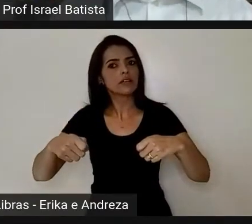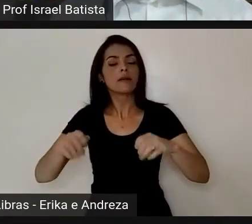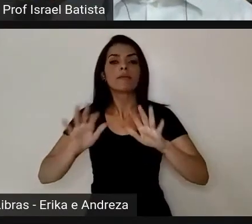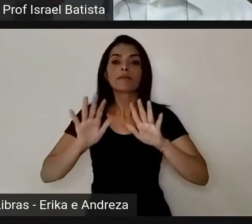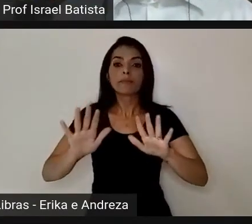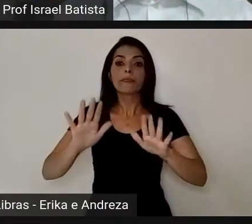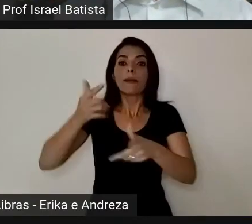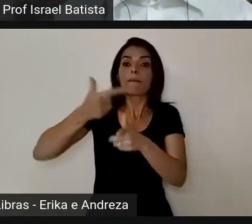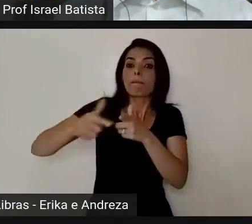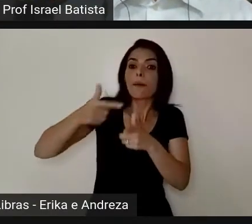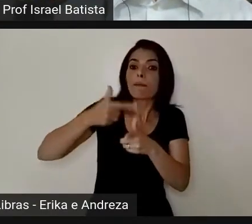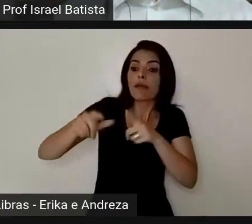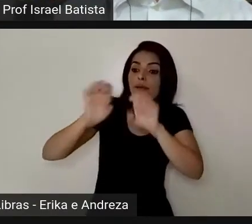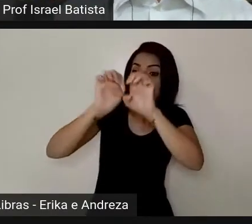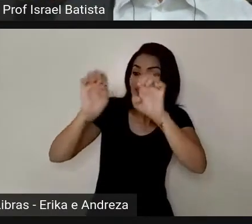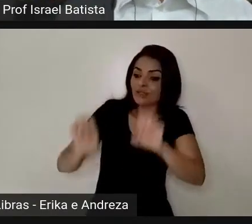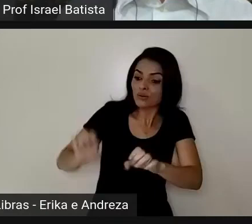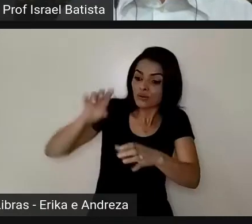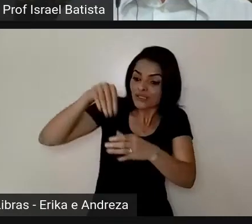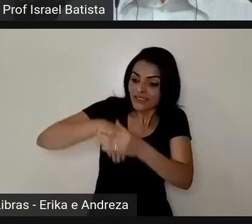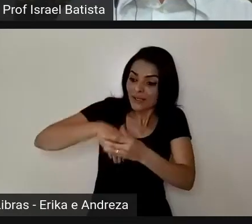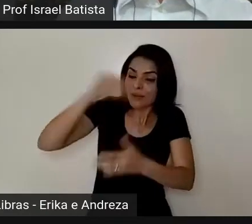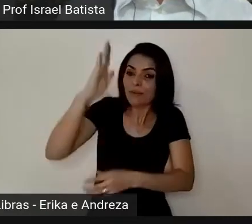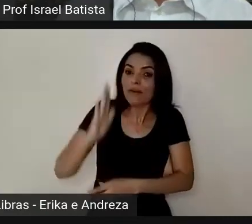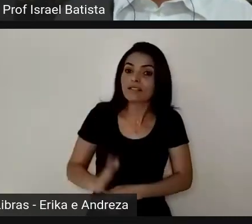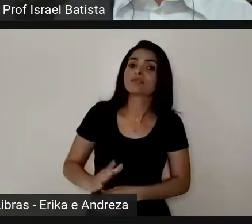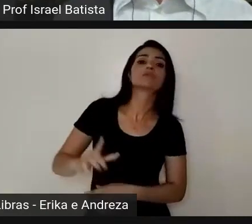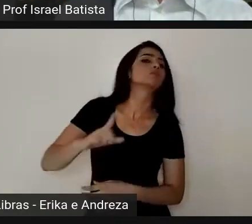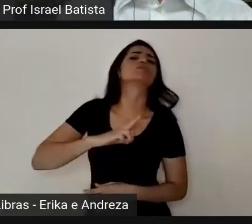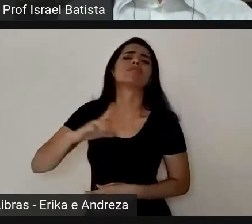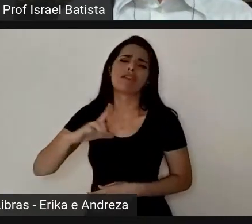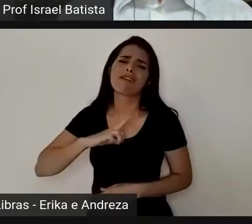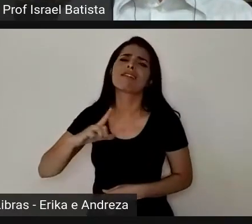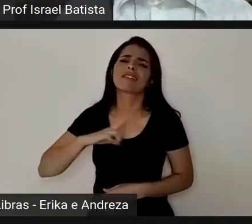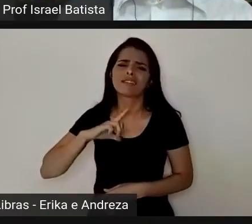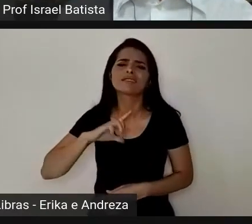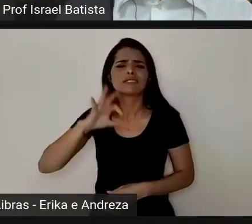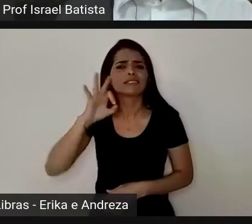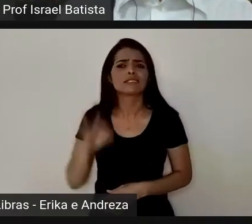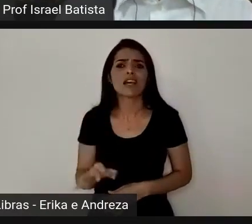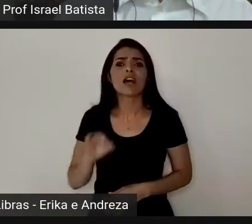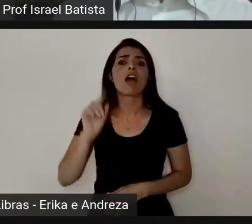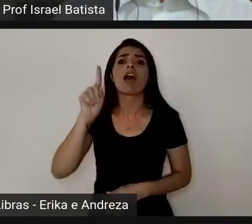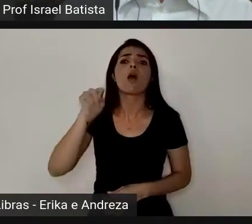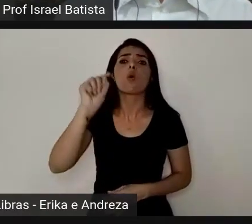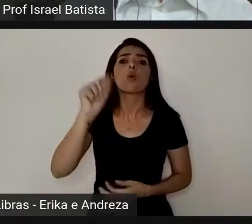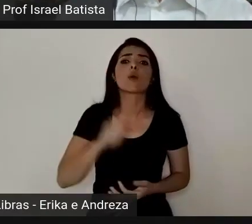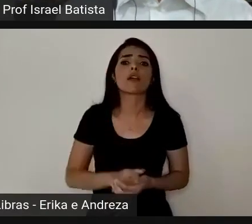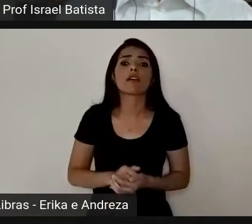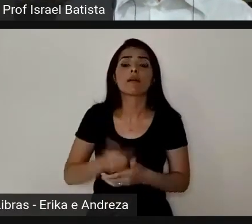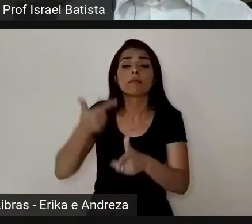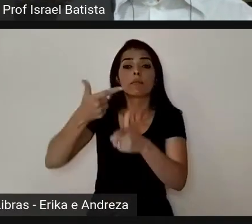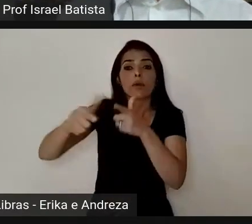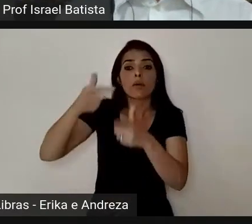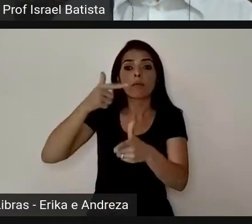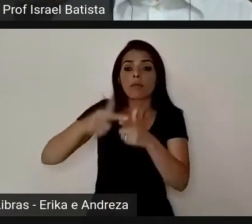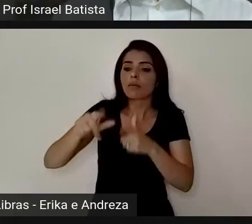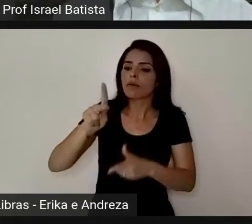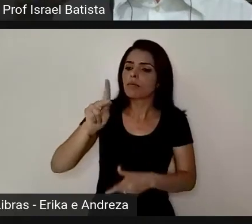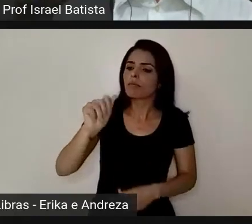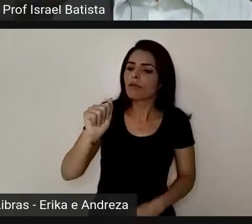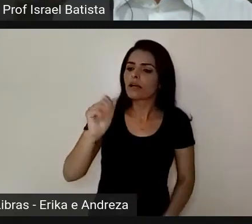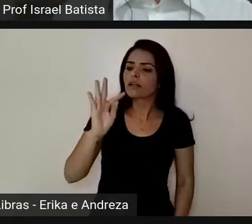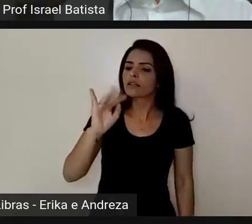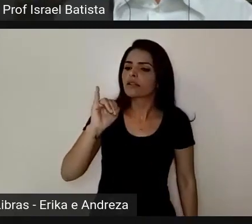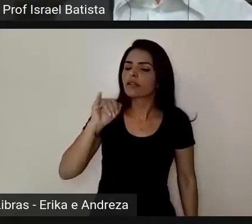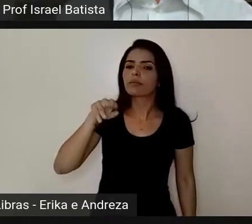um problema estrutural que o nosso país apresenta desde a fundação é o problema do patrimonialismo. Havia uma